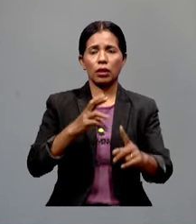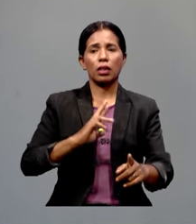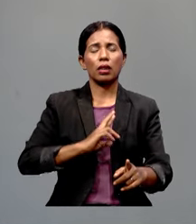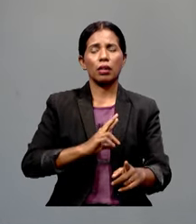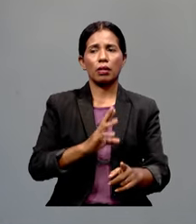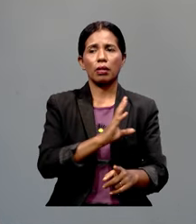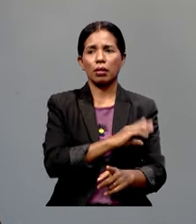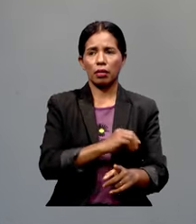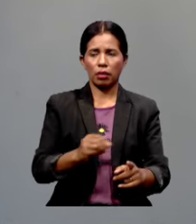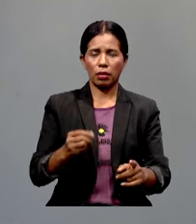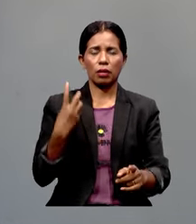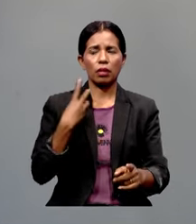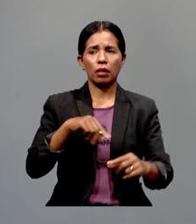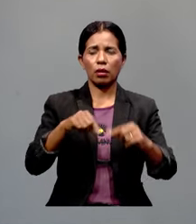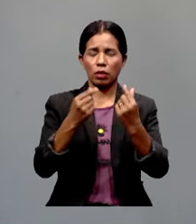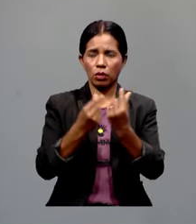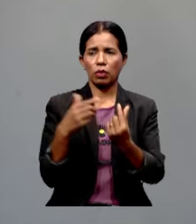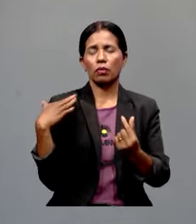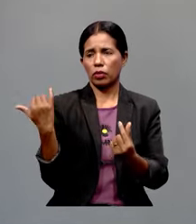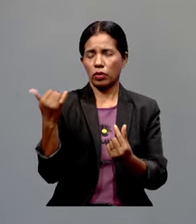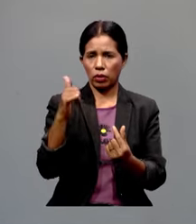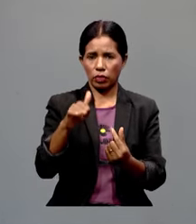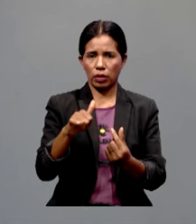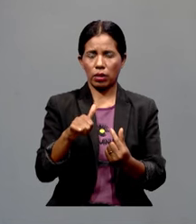maka, e tenia grupo jovem Serne,